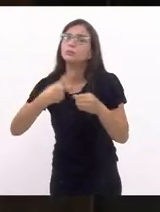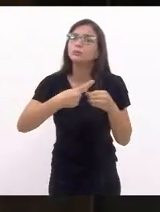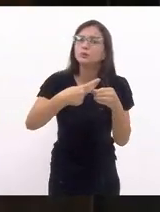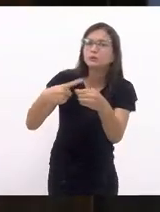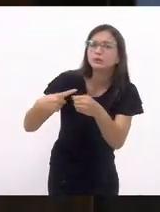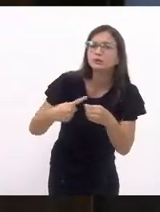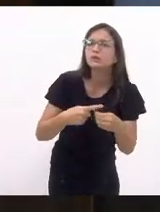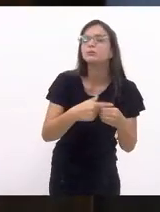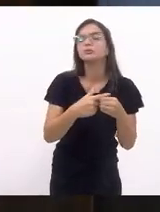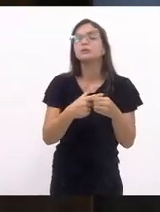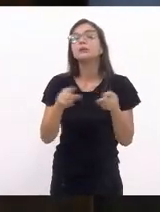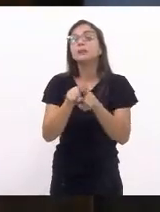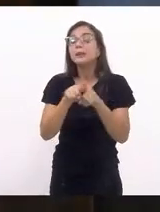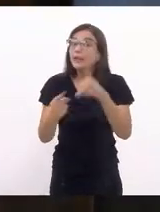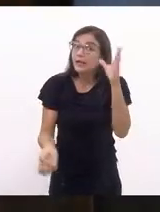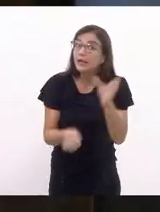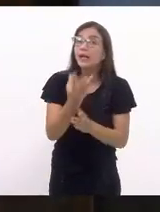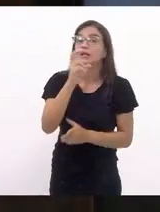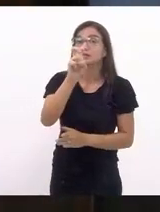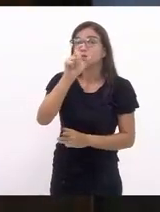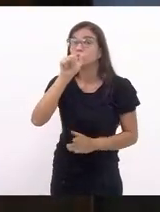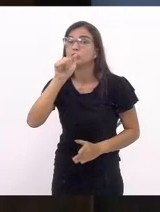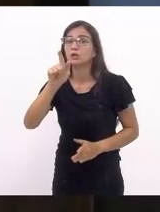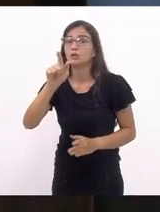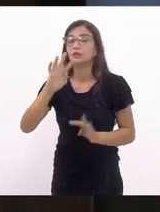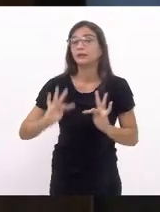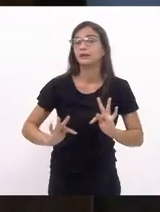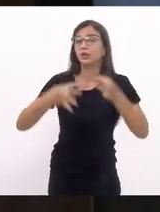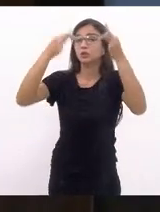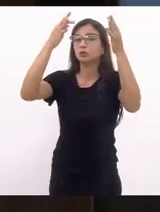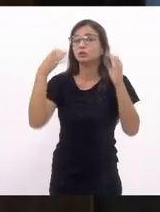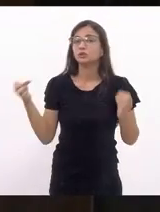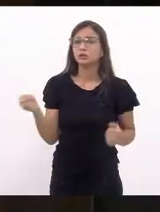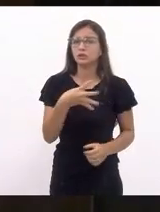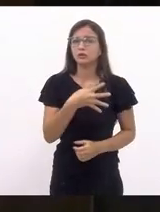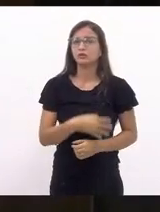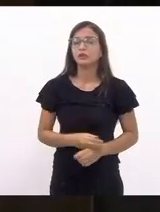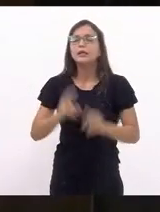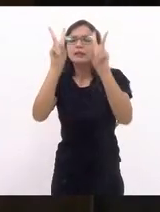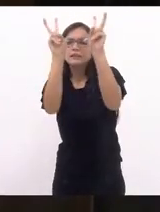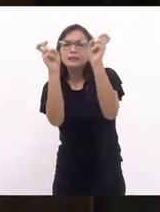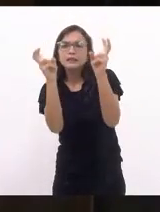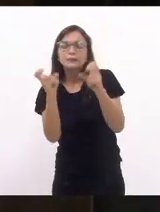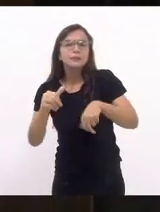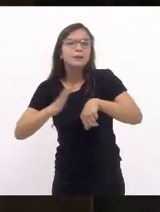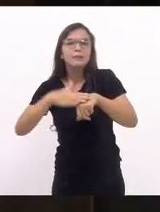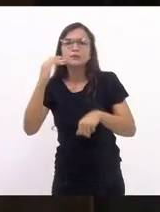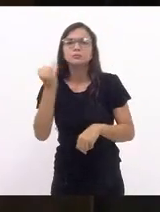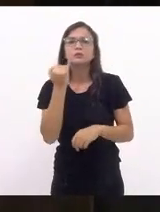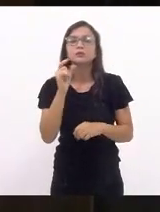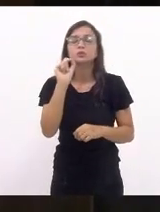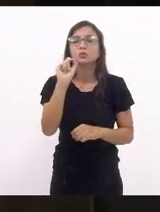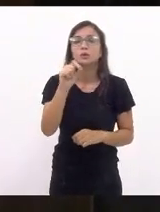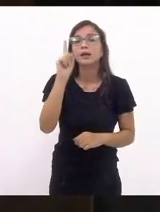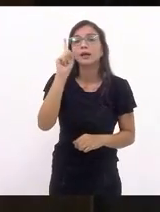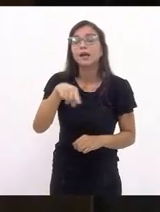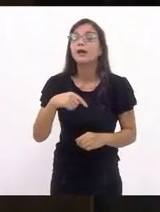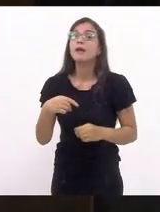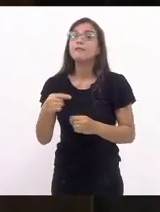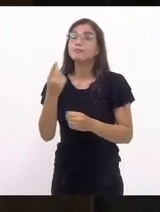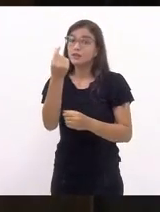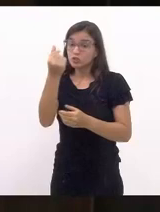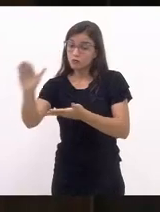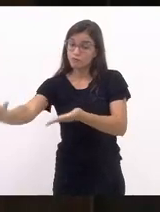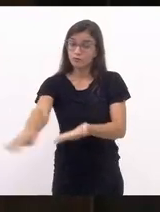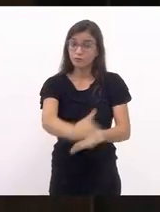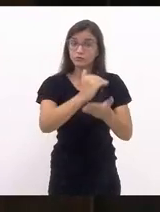da tecnologia seu Cruzeiro dentro dos temas que mais mobilizaram agenda de debates e esteve a criação do fundo soberano